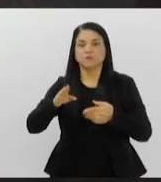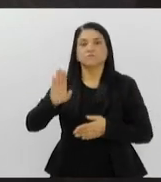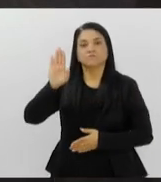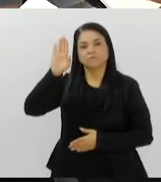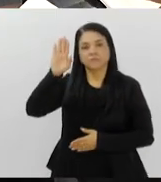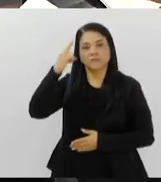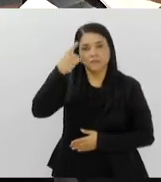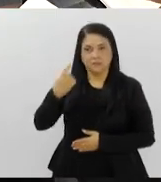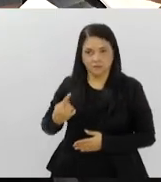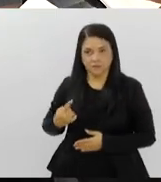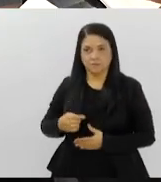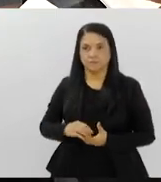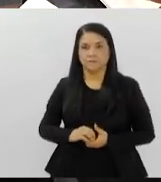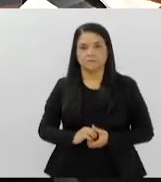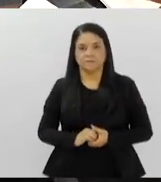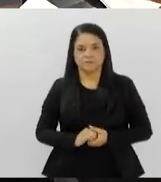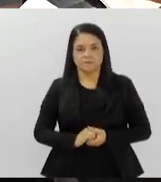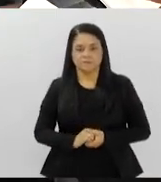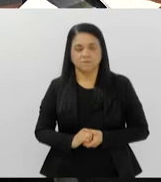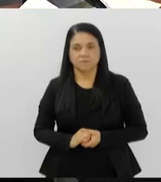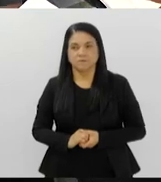Monteiro.